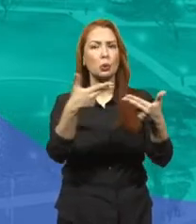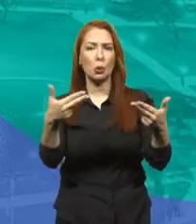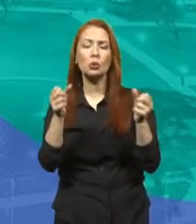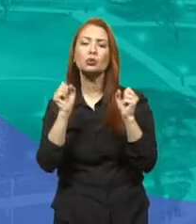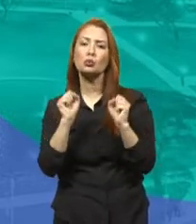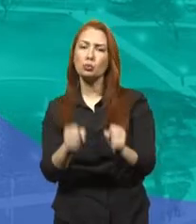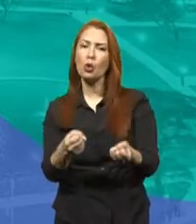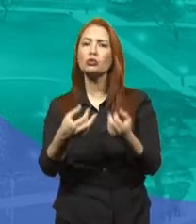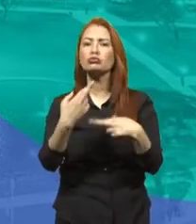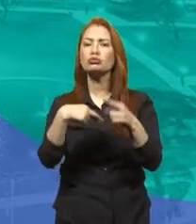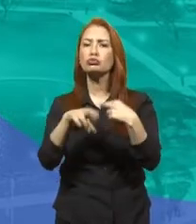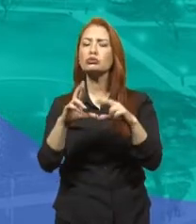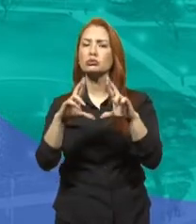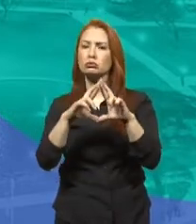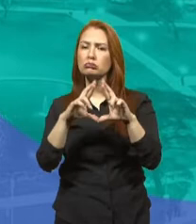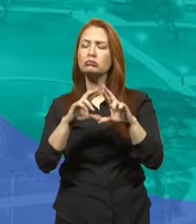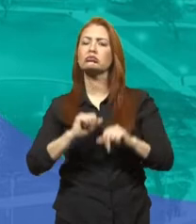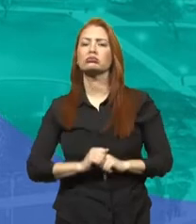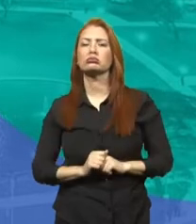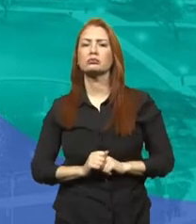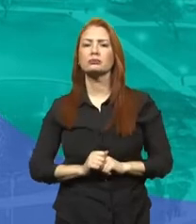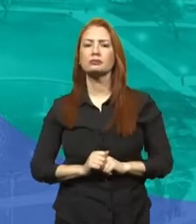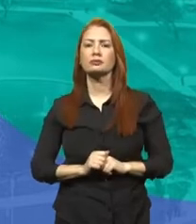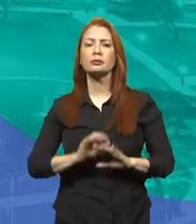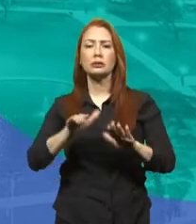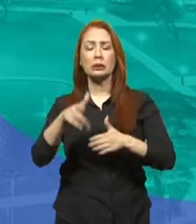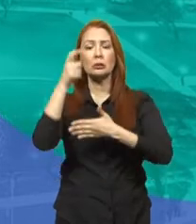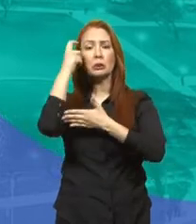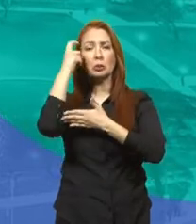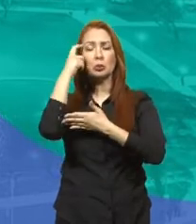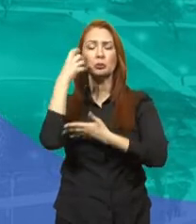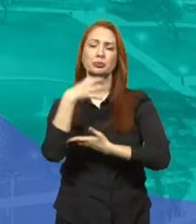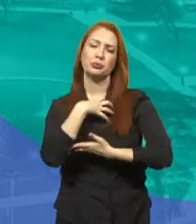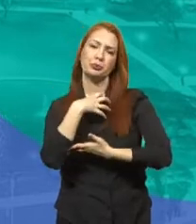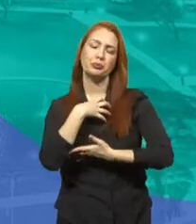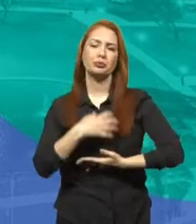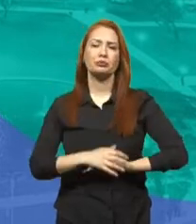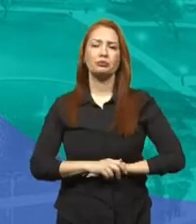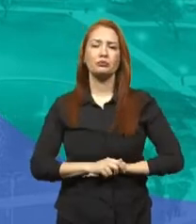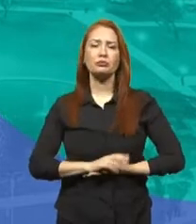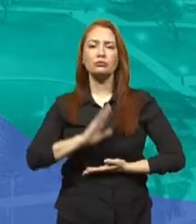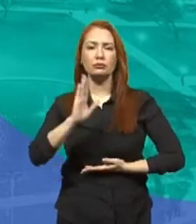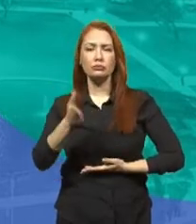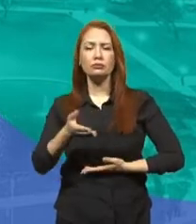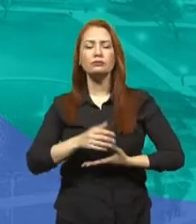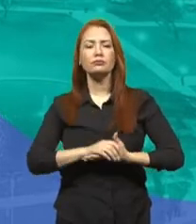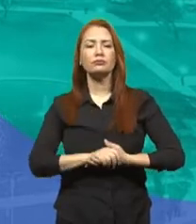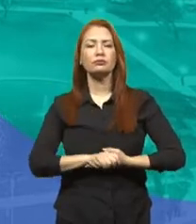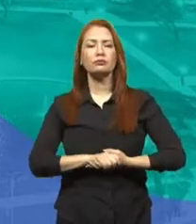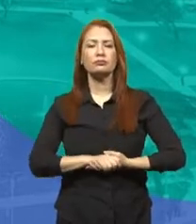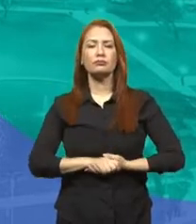a gente está pensando isso, e até como nós já levantamos